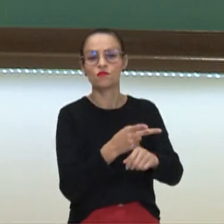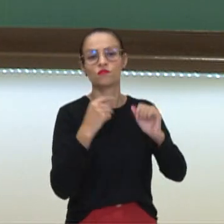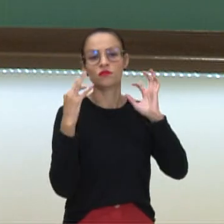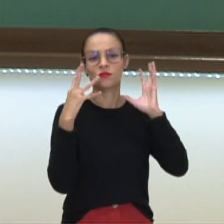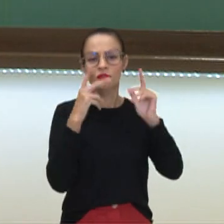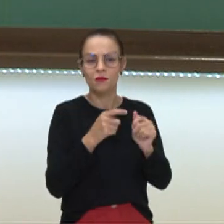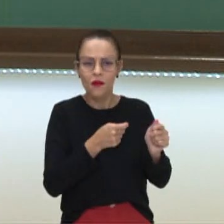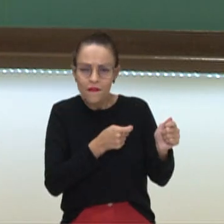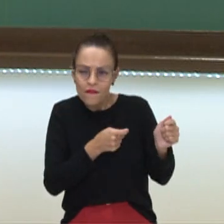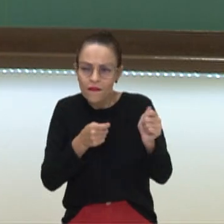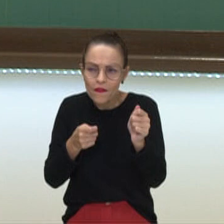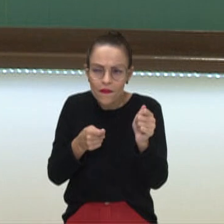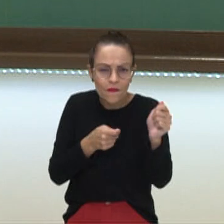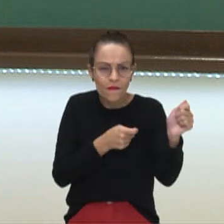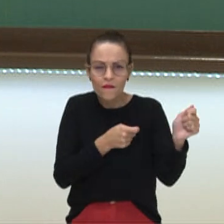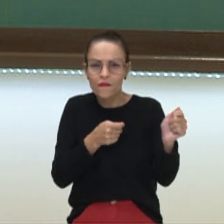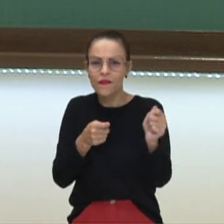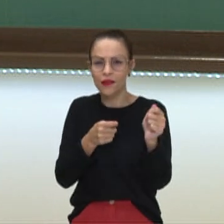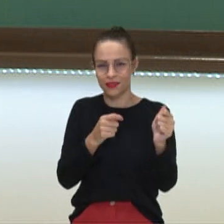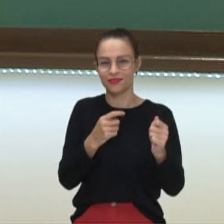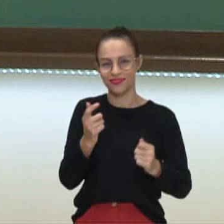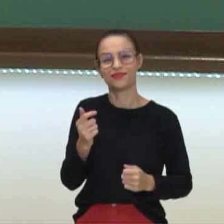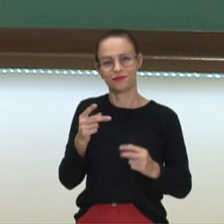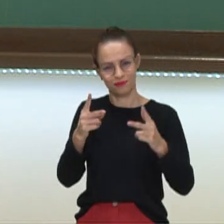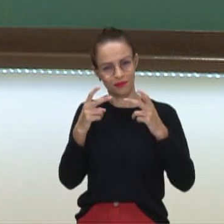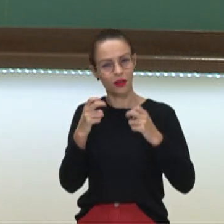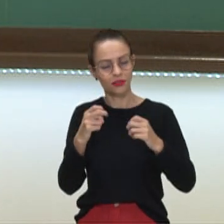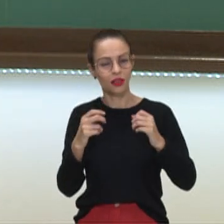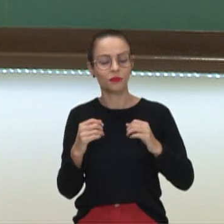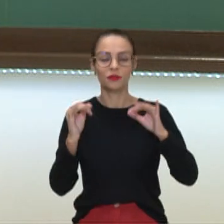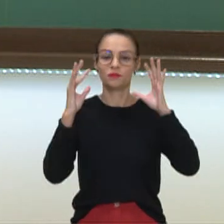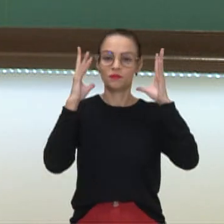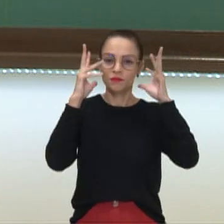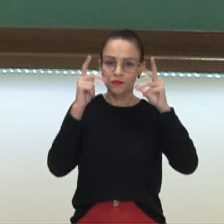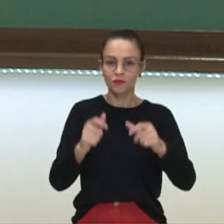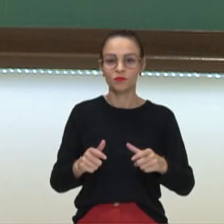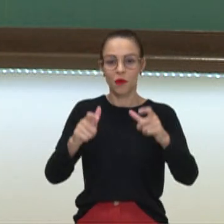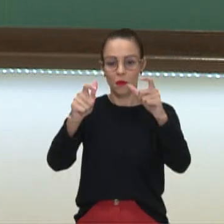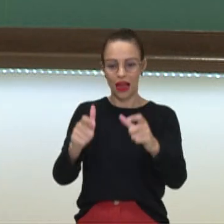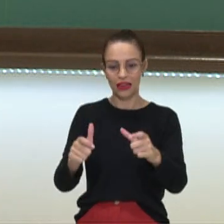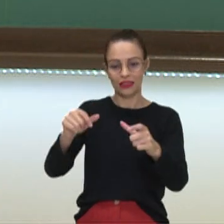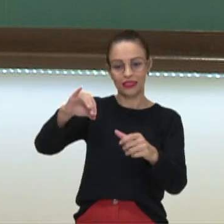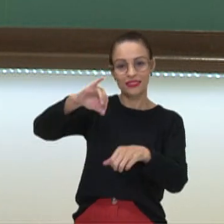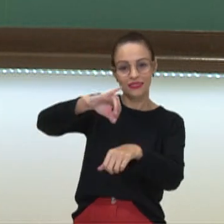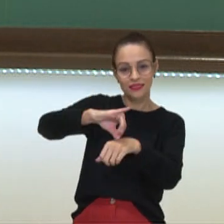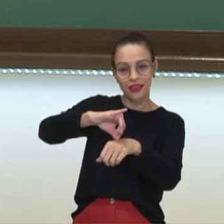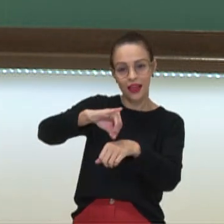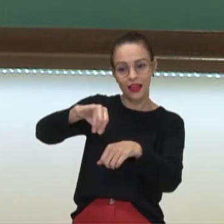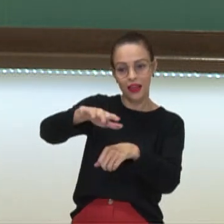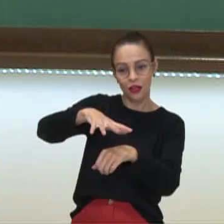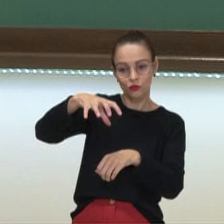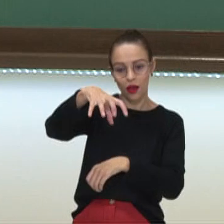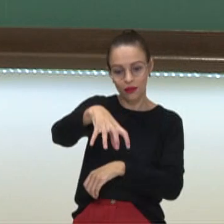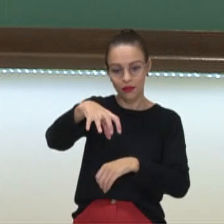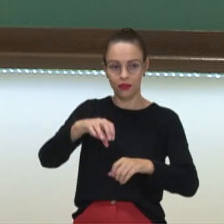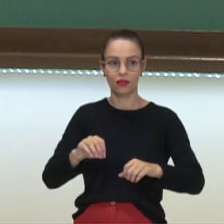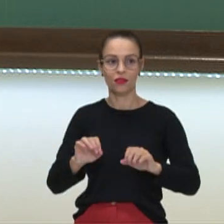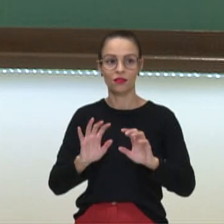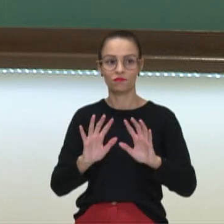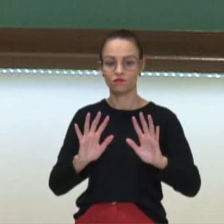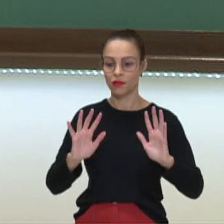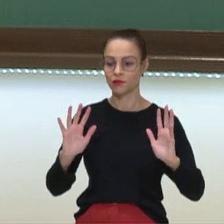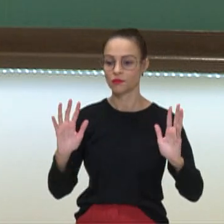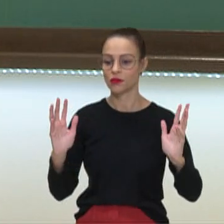sobrevivência, e caçar um animal. Então, vocês percebem que o animal está ali no meio, né? Os animais no meio da imagem, e as pessoas em volta, elas têm,